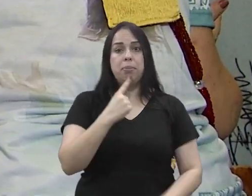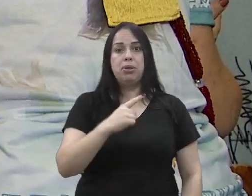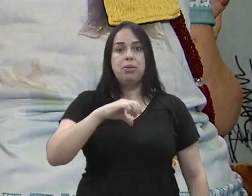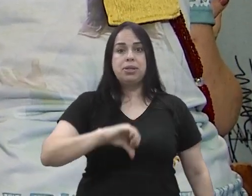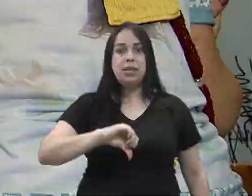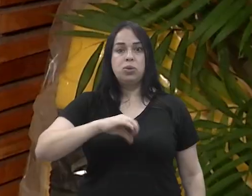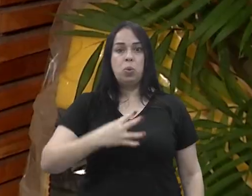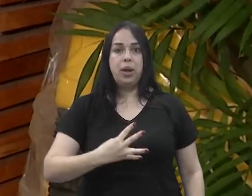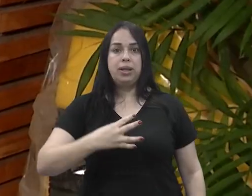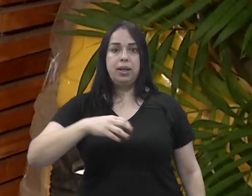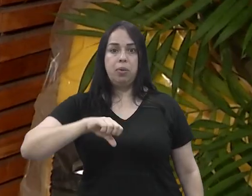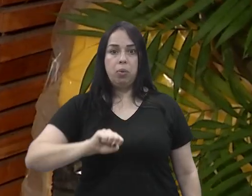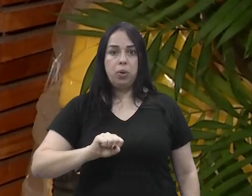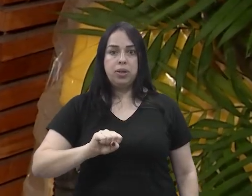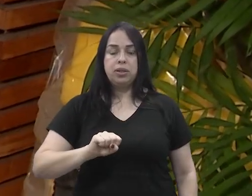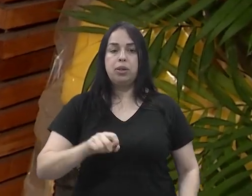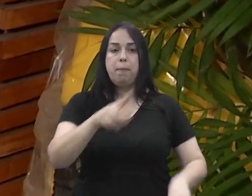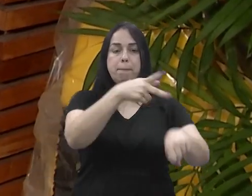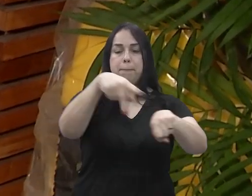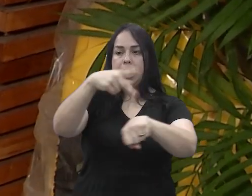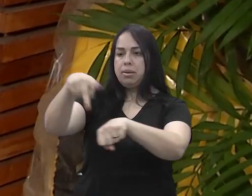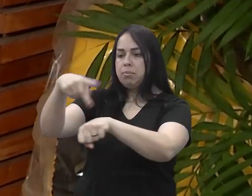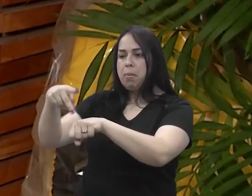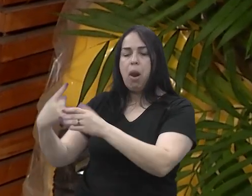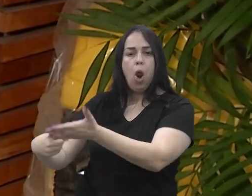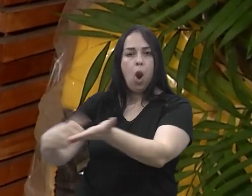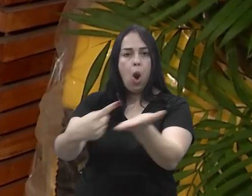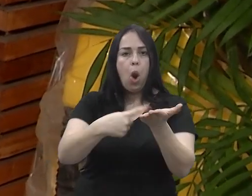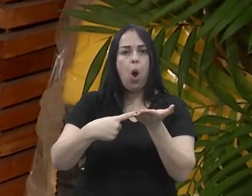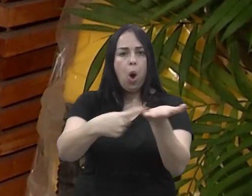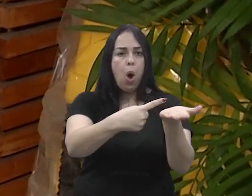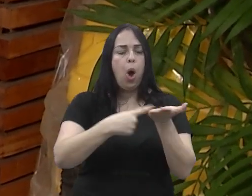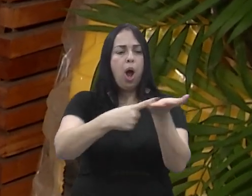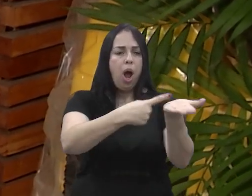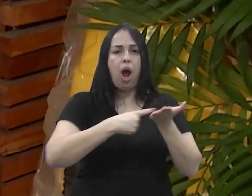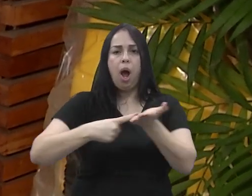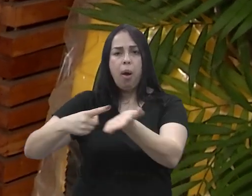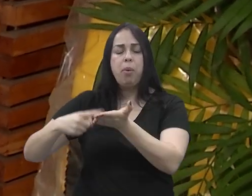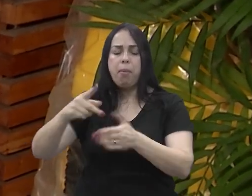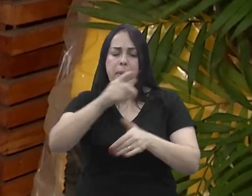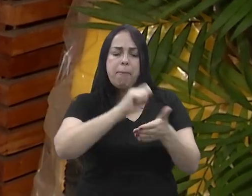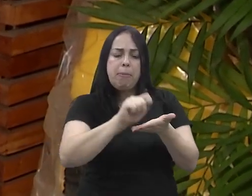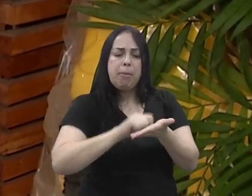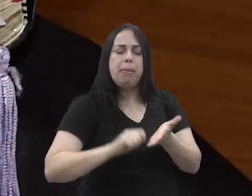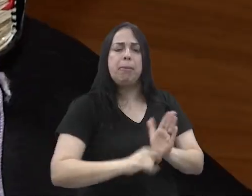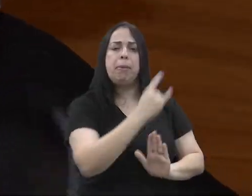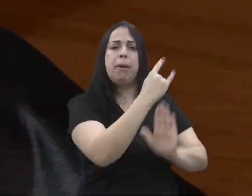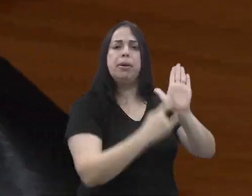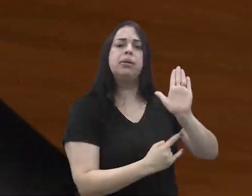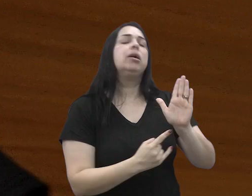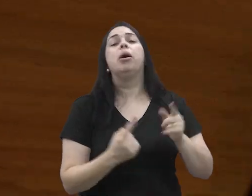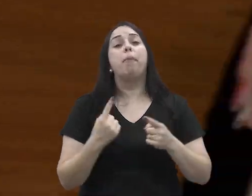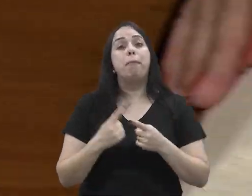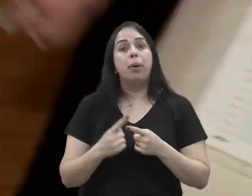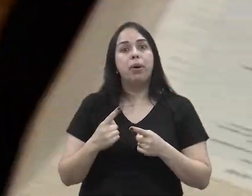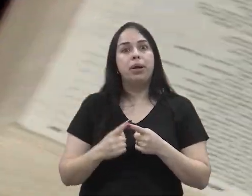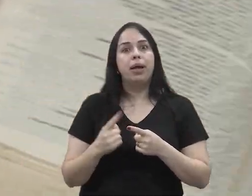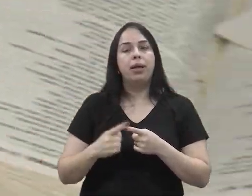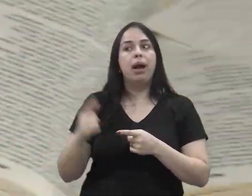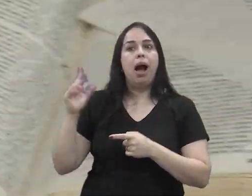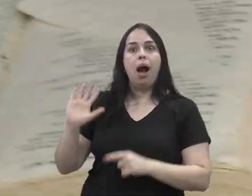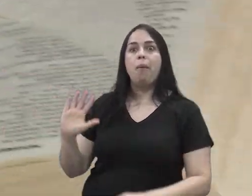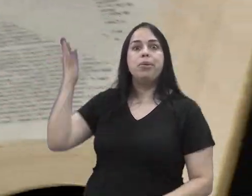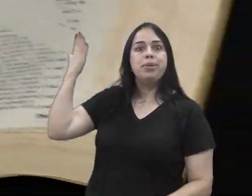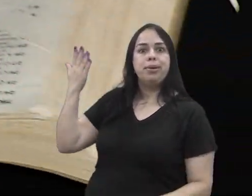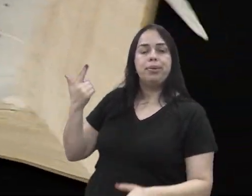o documento foi elaborado por diversos países do mundo, como uma resposta imediata às atrocidades cometidas nas